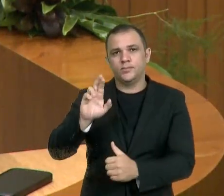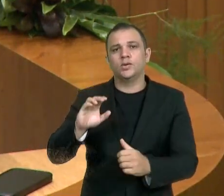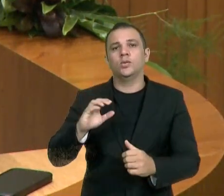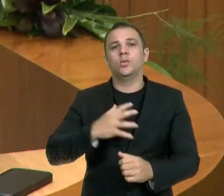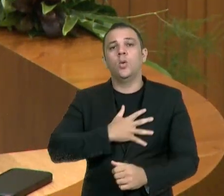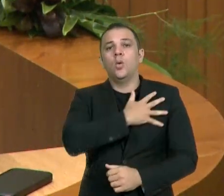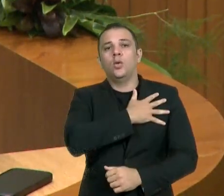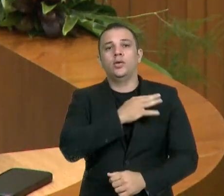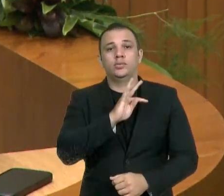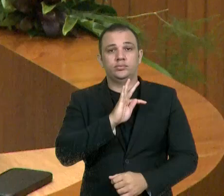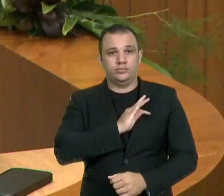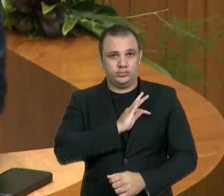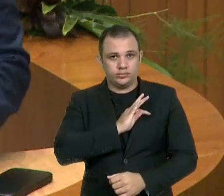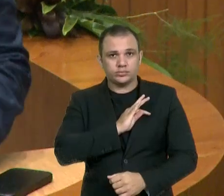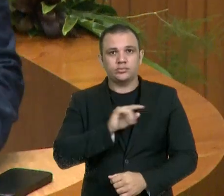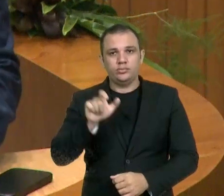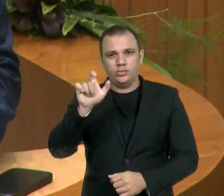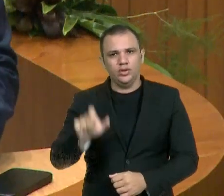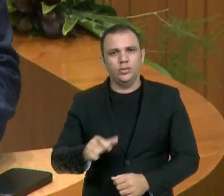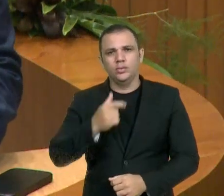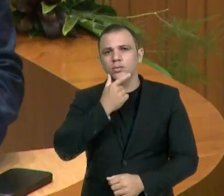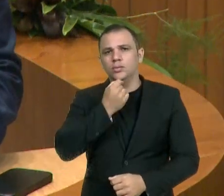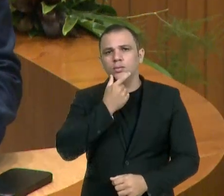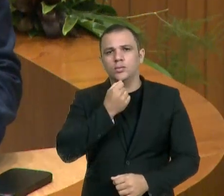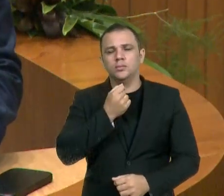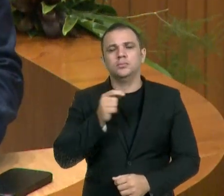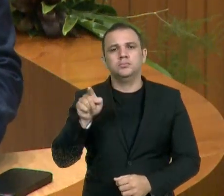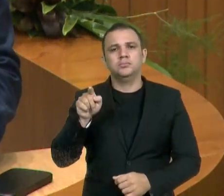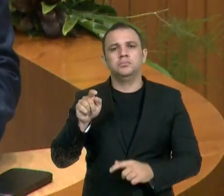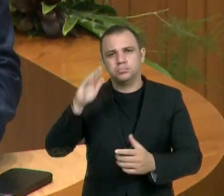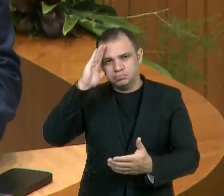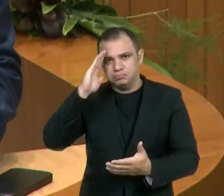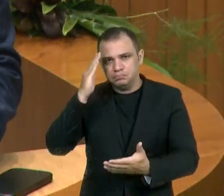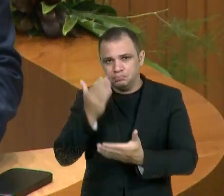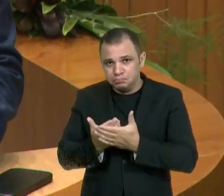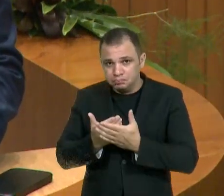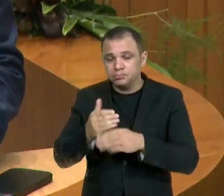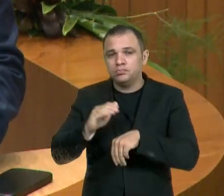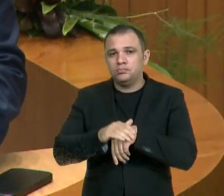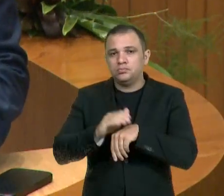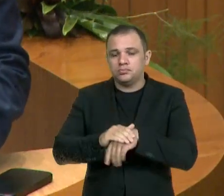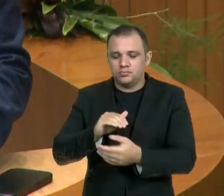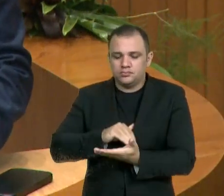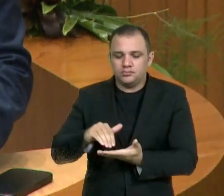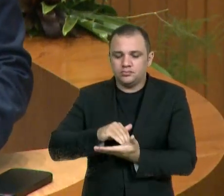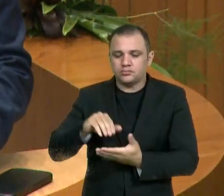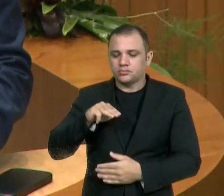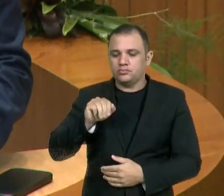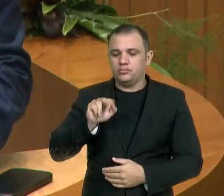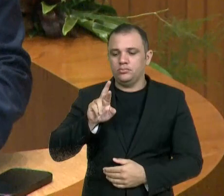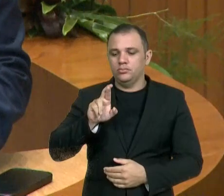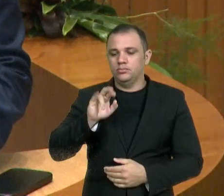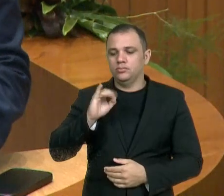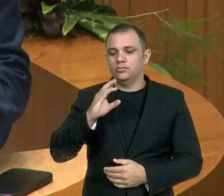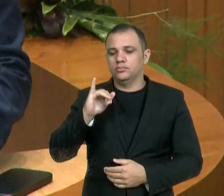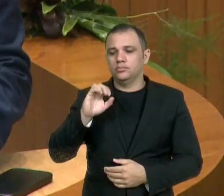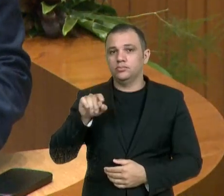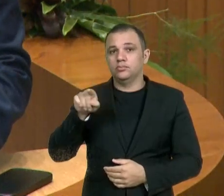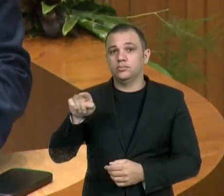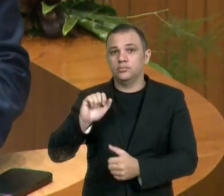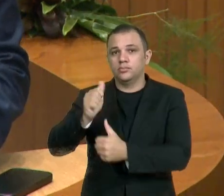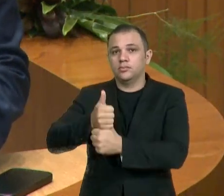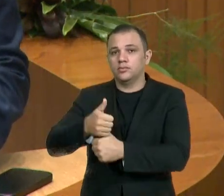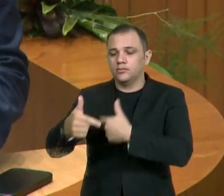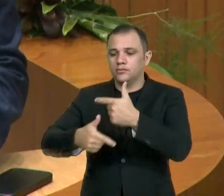pessoa de grande confiança do secretário Maurício, que está ocupando a Regional de